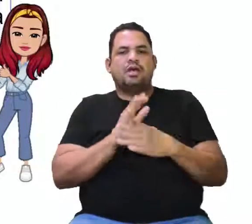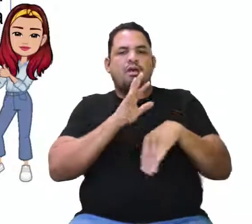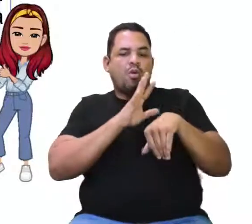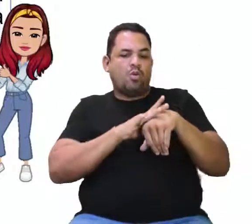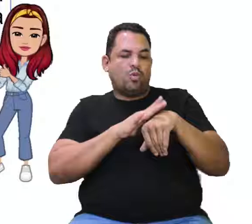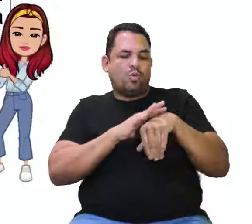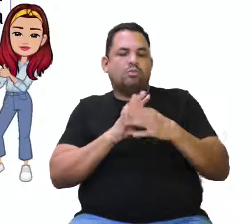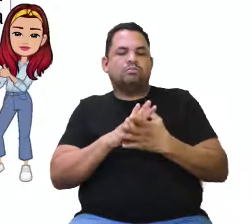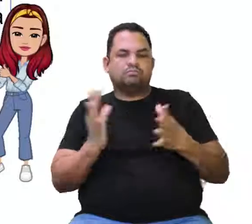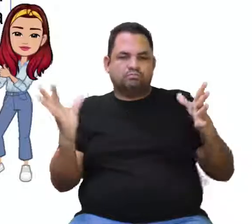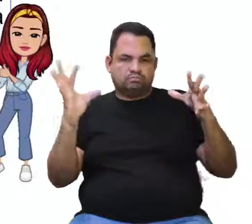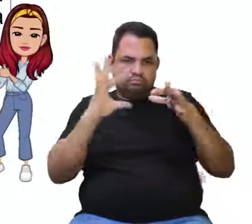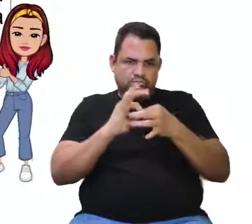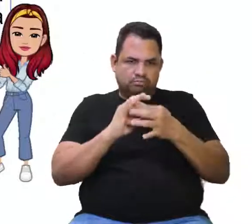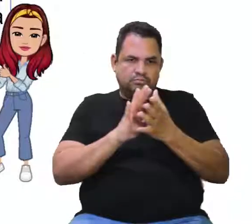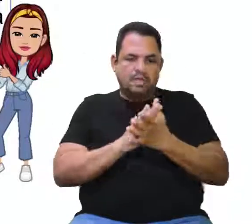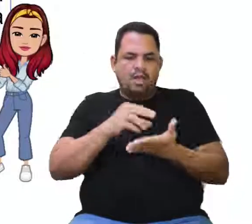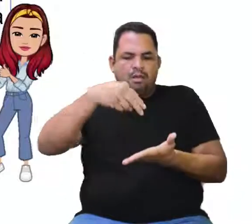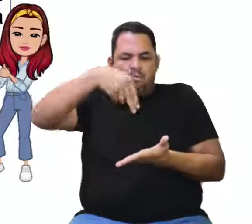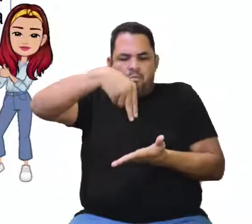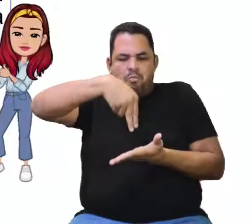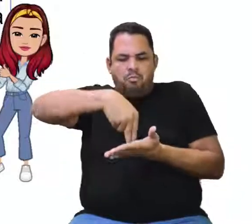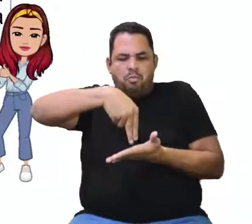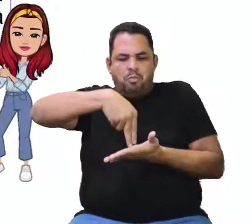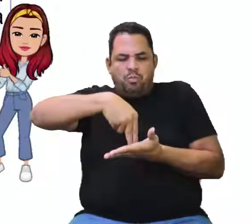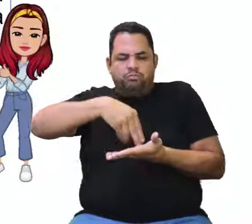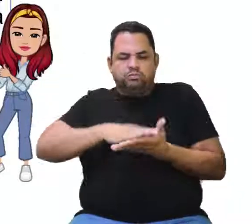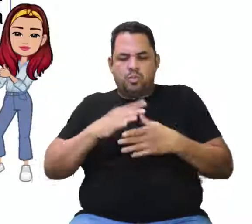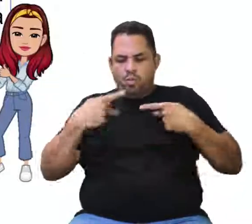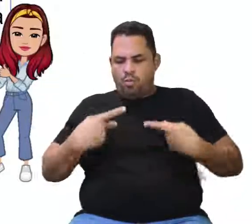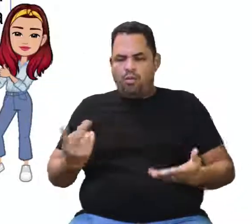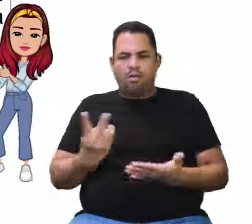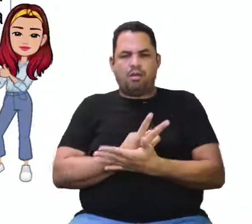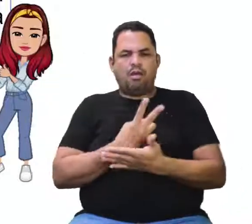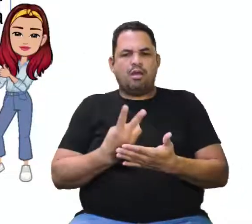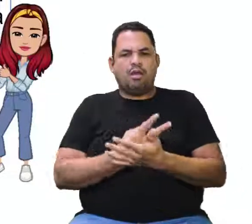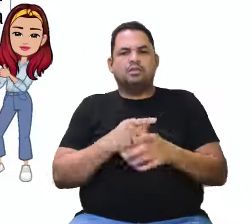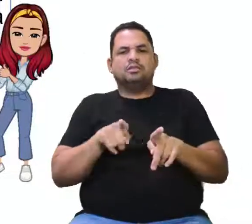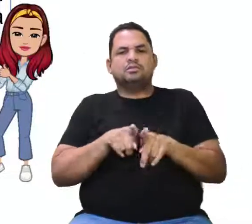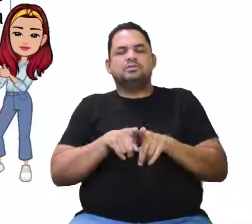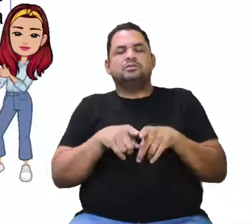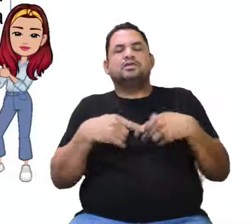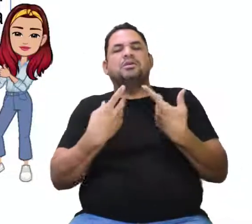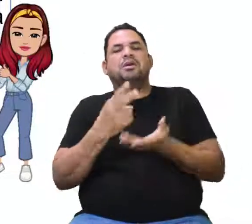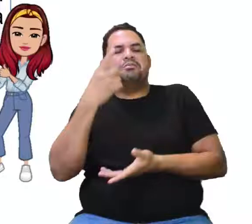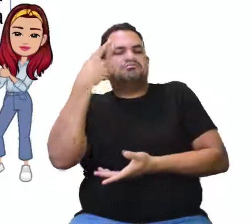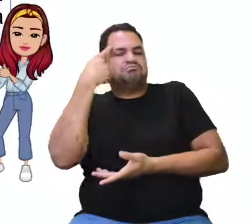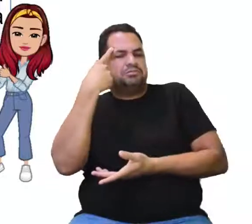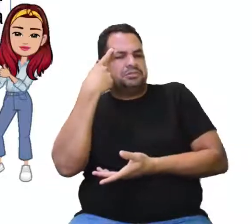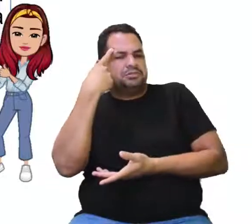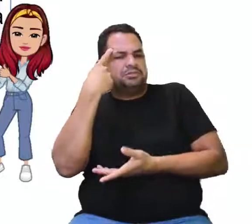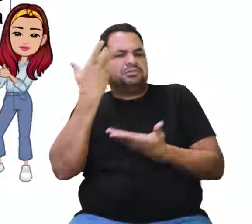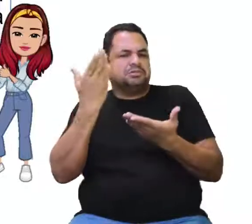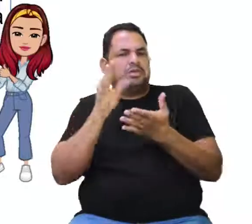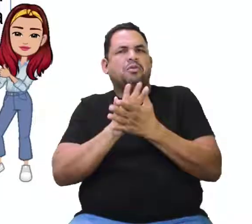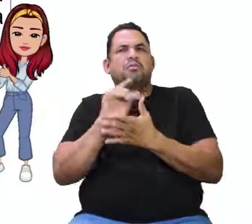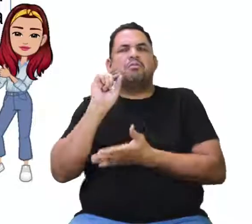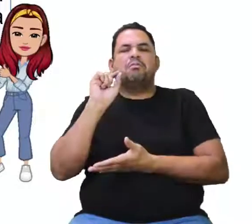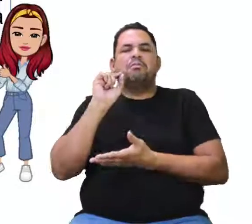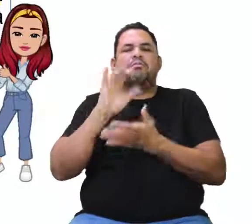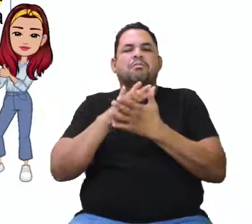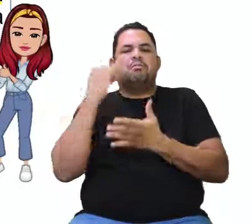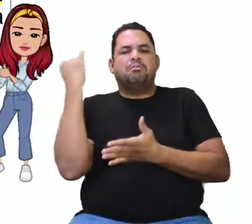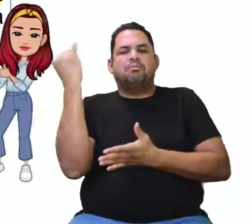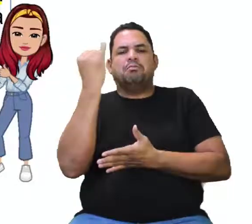doenças associadas à má postura corporal e, ao mesmo tempo, a gente vai refletir. Refletir o quê?